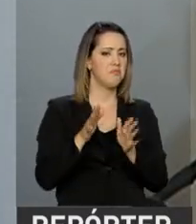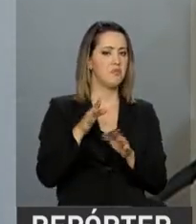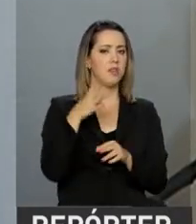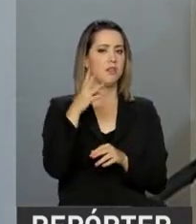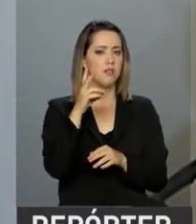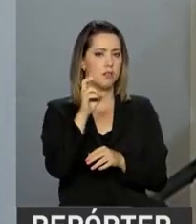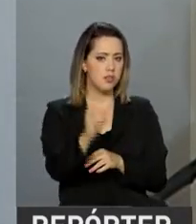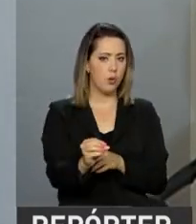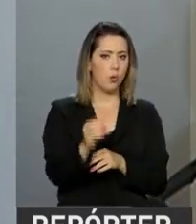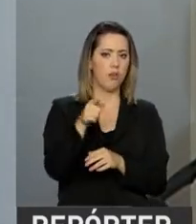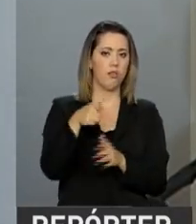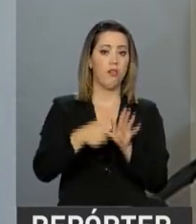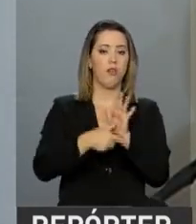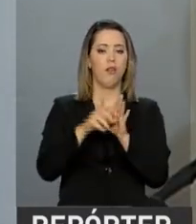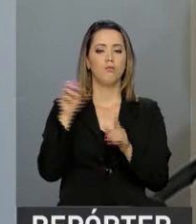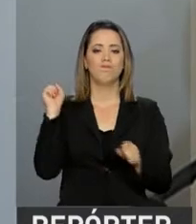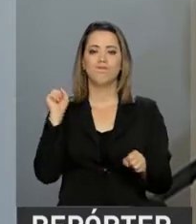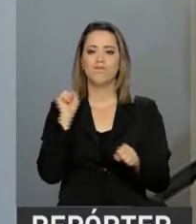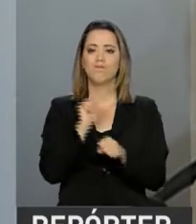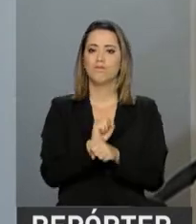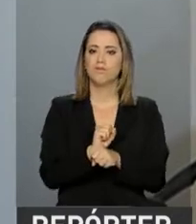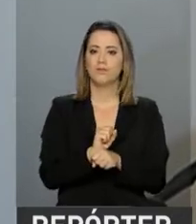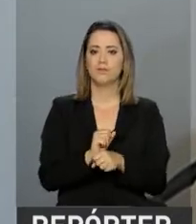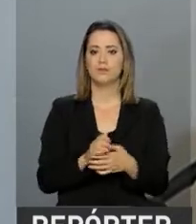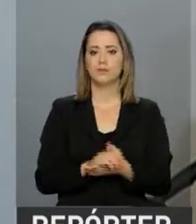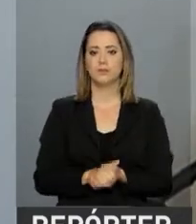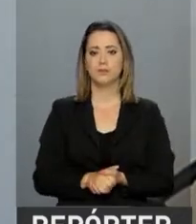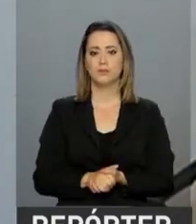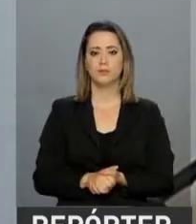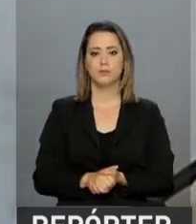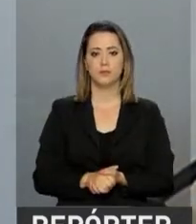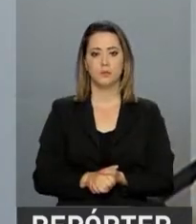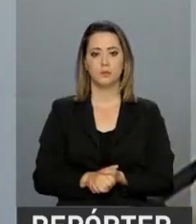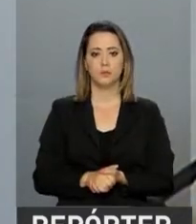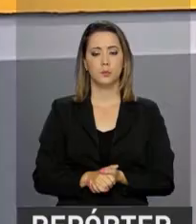eram medidas que estavam paralisadas há muito tempo.